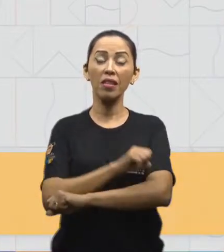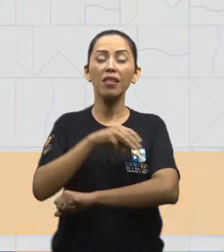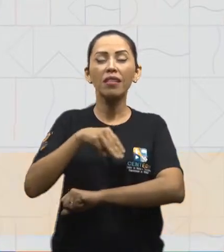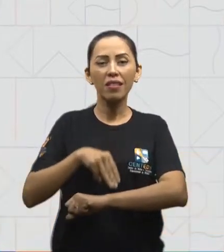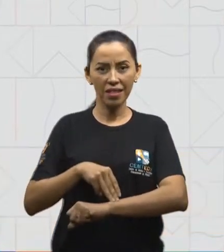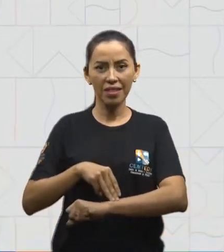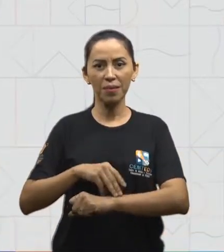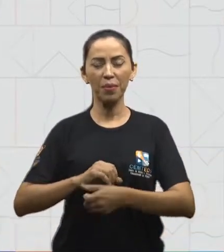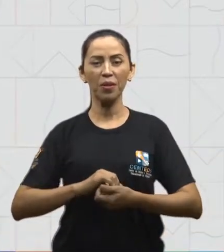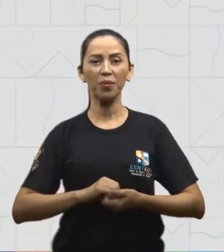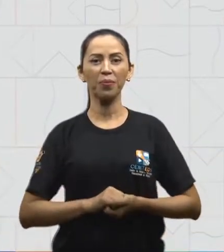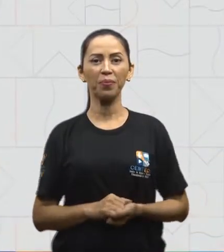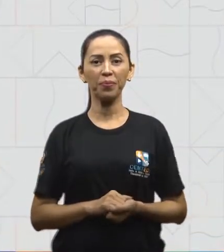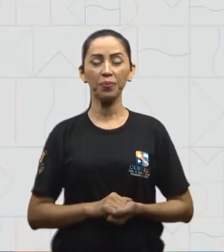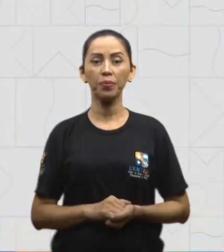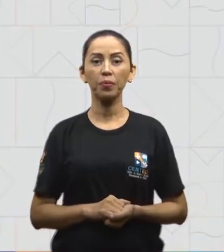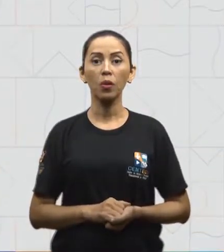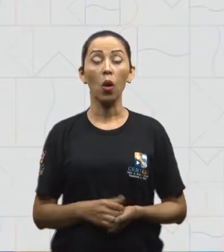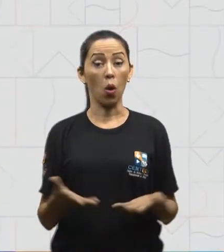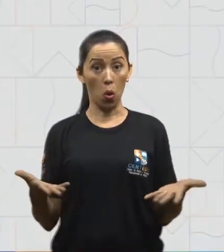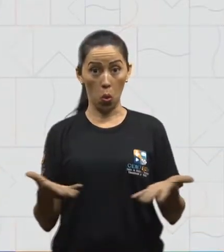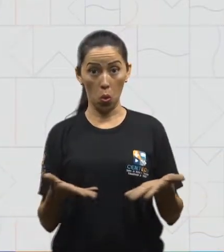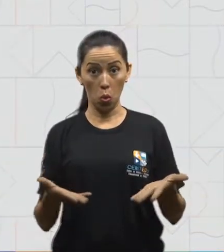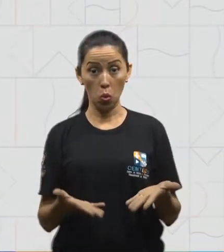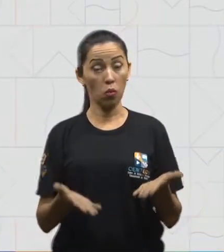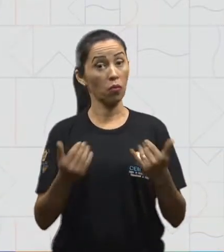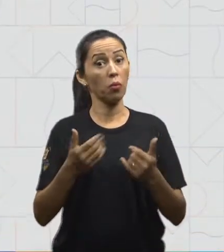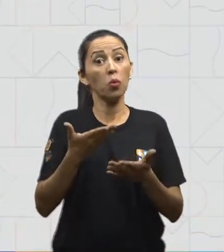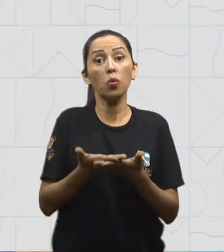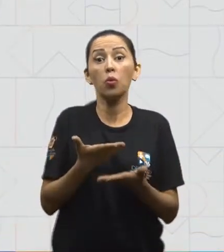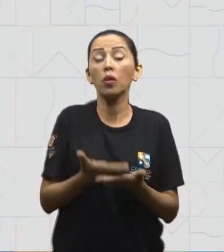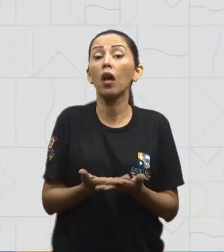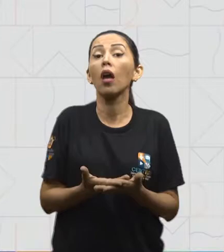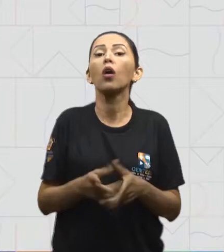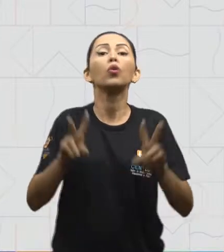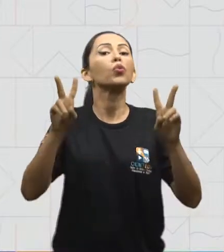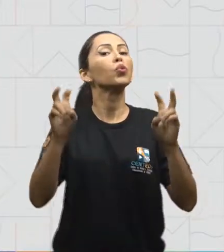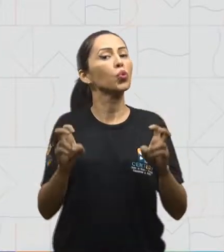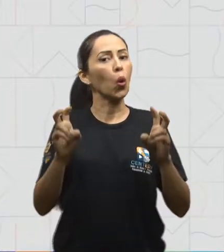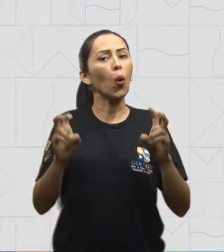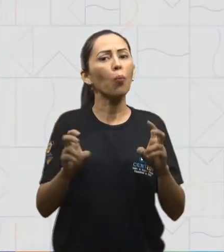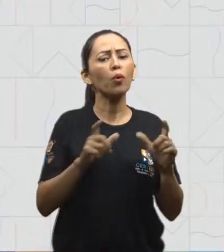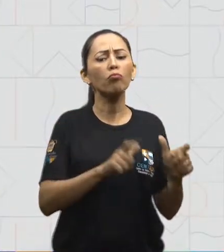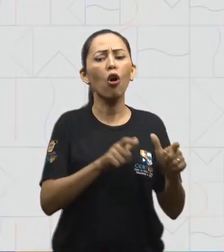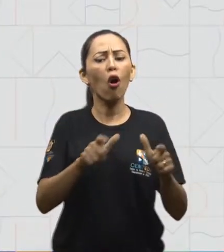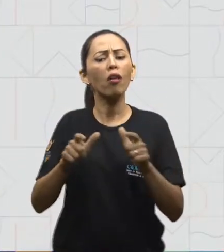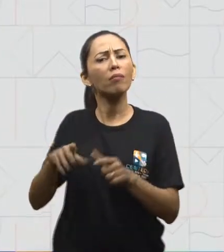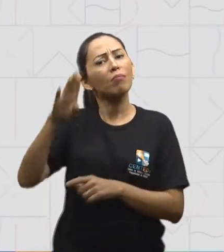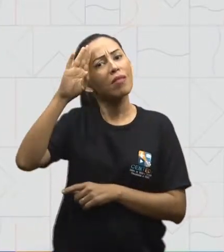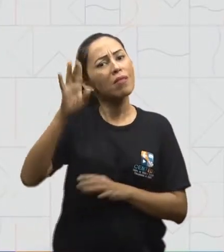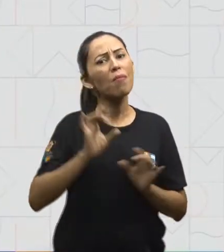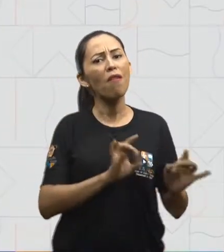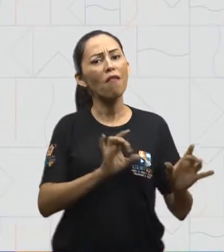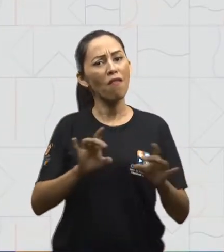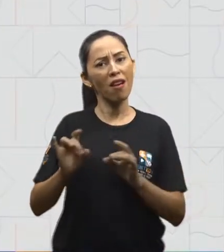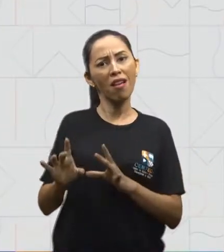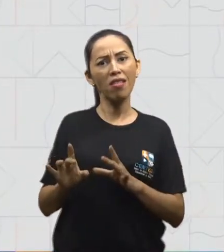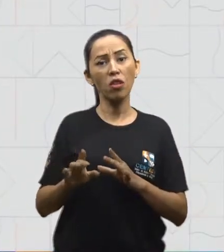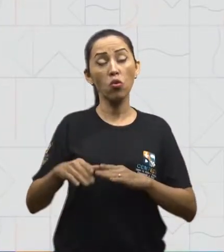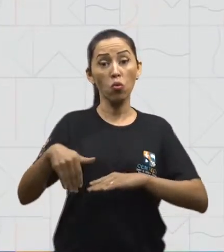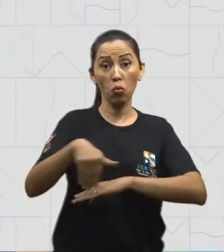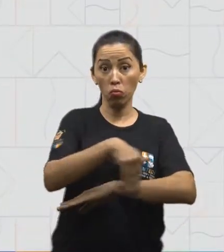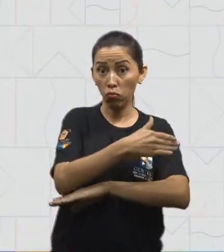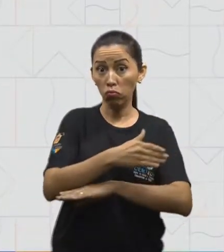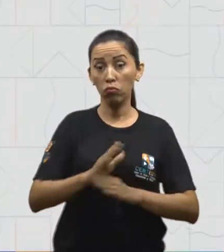Tecnologias Educacionais da CEMED. Hoje, iremos estudar sobre as rotas terrestres, fluviais e